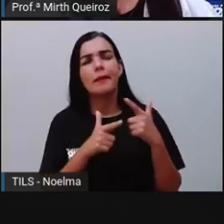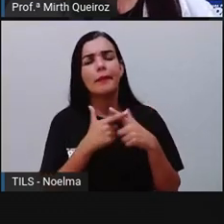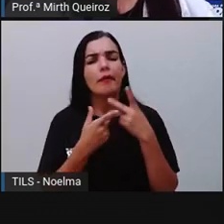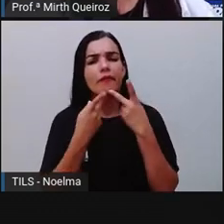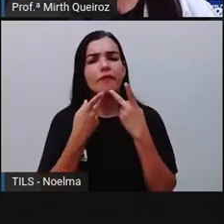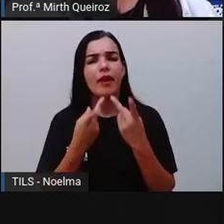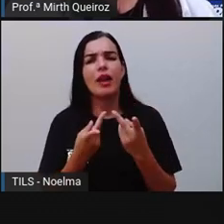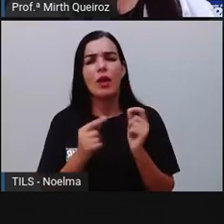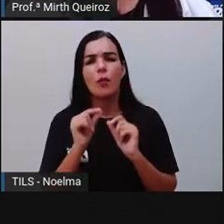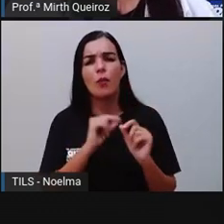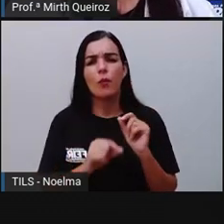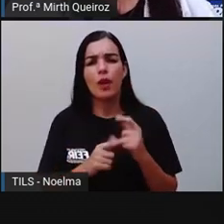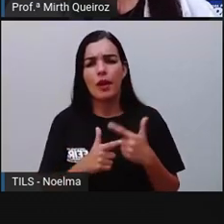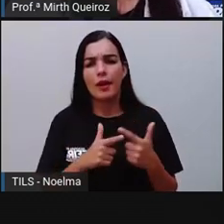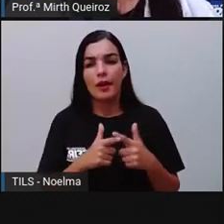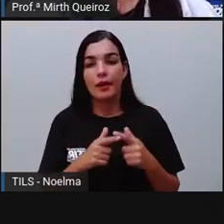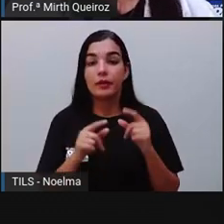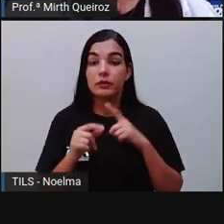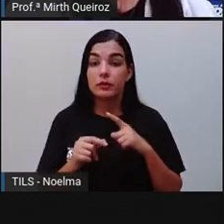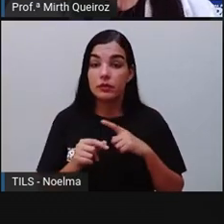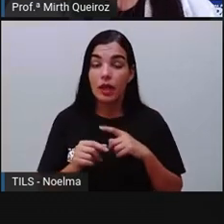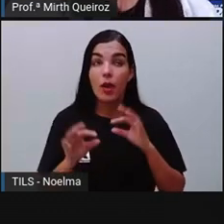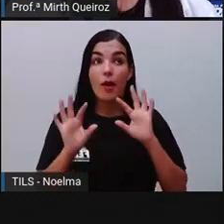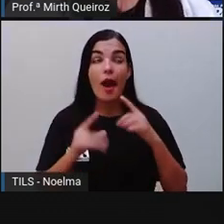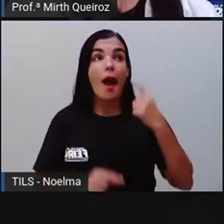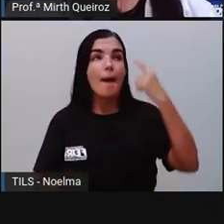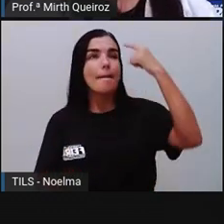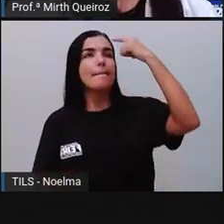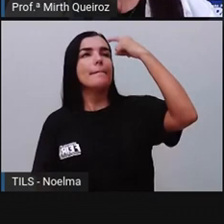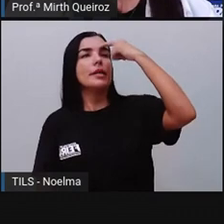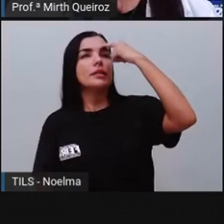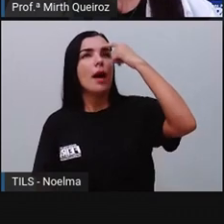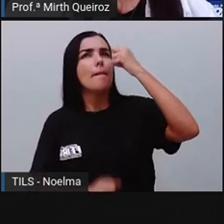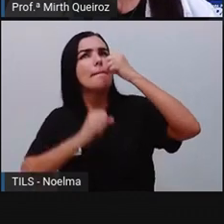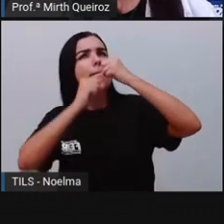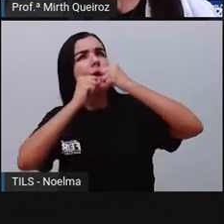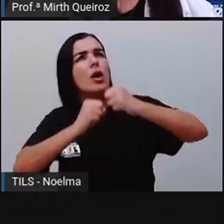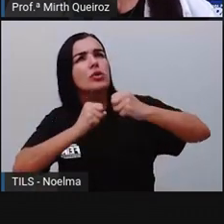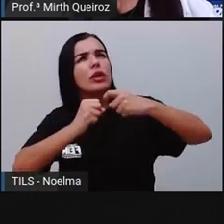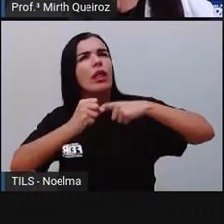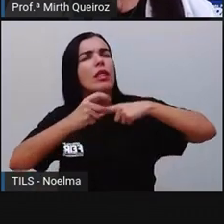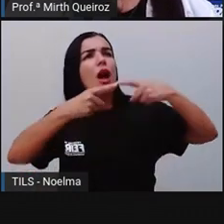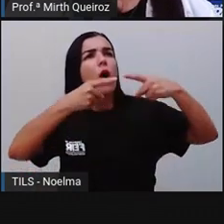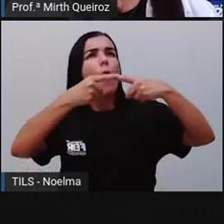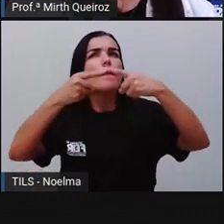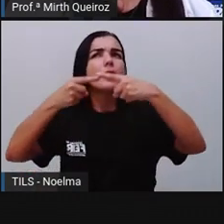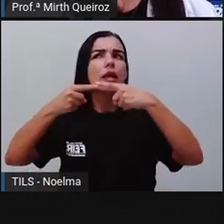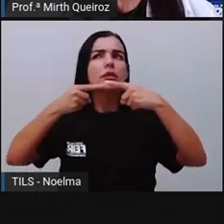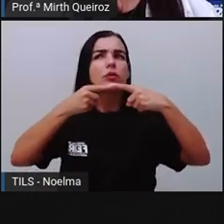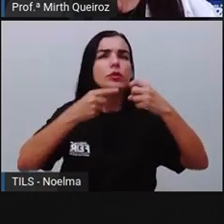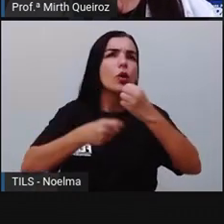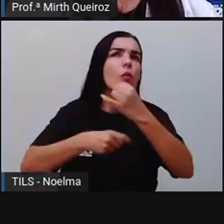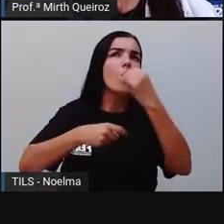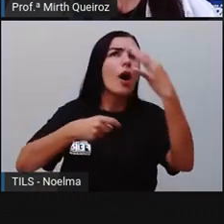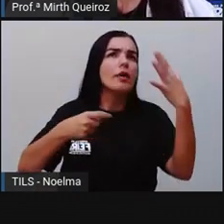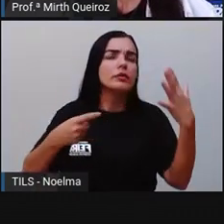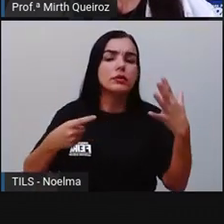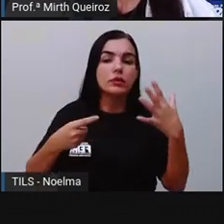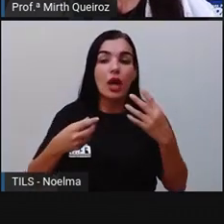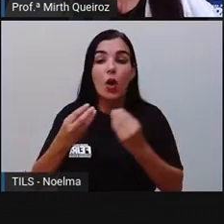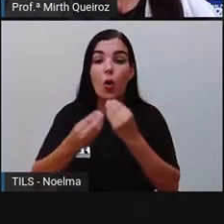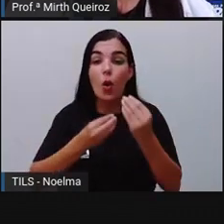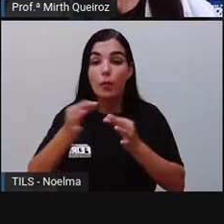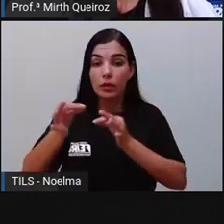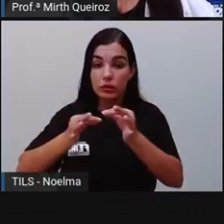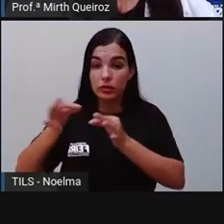falar sobre a possibilidade de combinações e de que forma que a gente organizou as combinações. Nós vamos falar